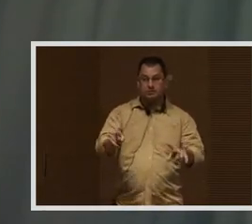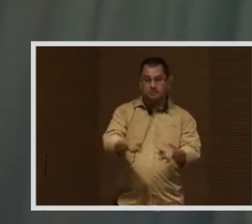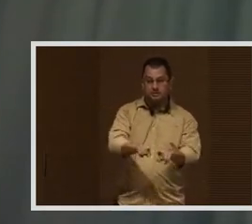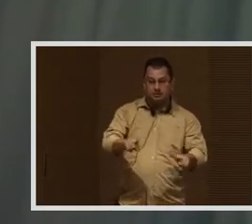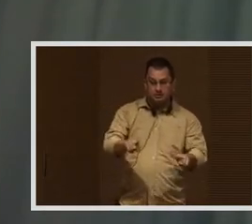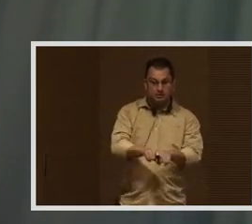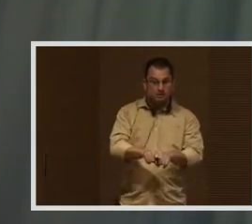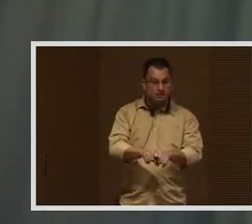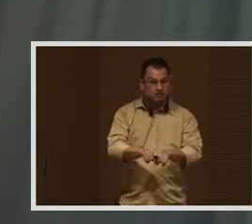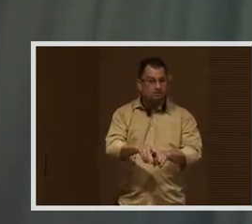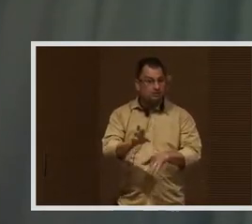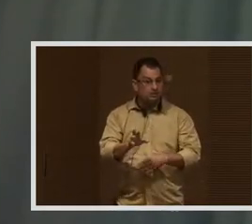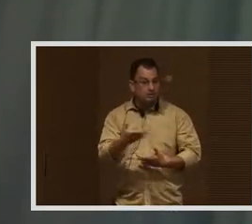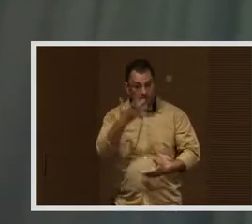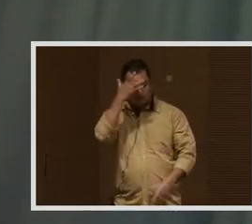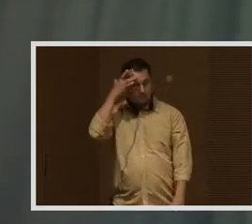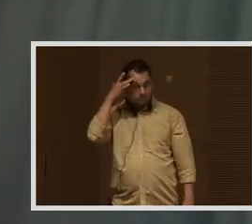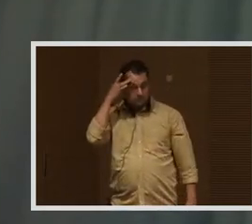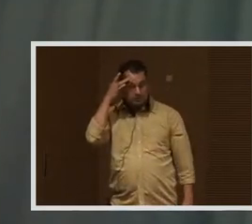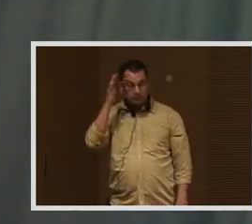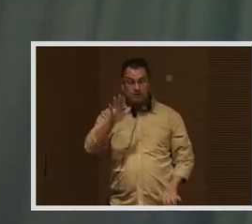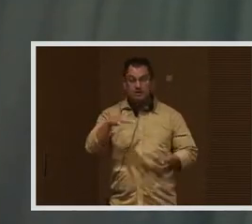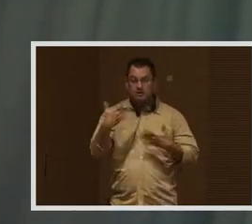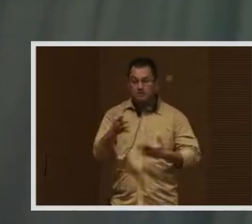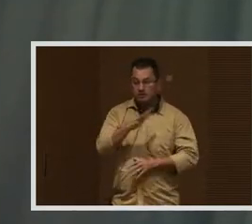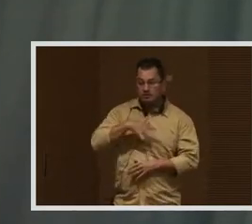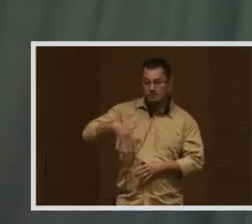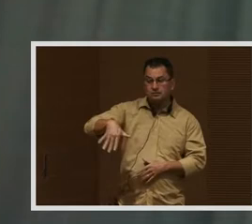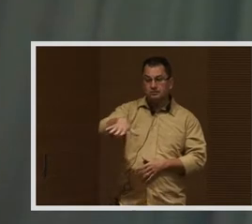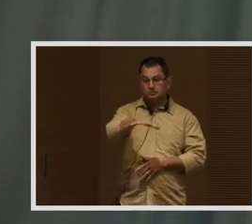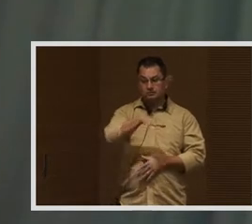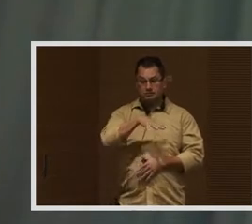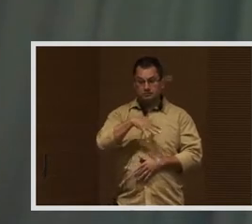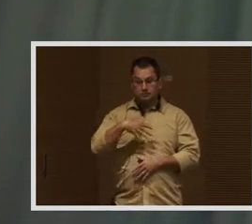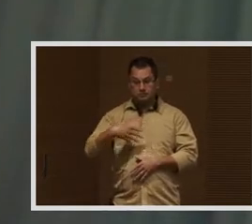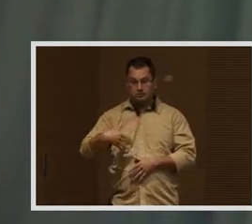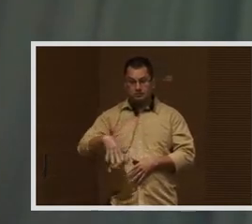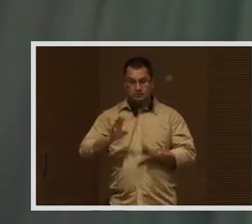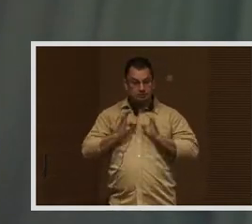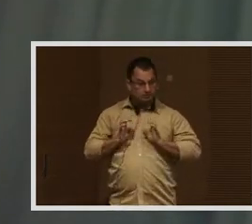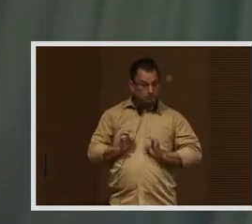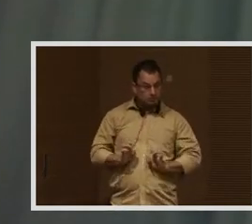da corresponsabilização das pessoas em torno dos conflitos éticos que vivemos.